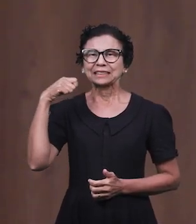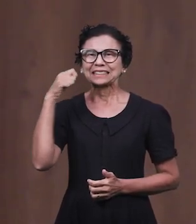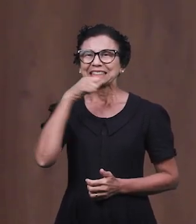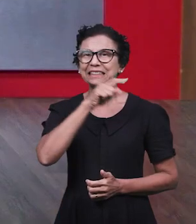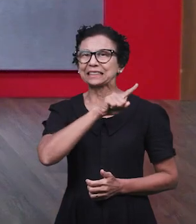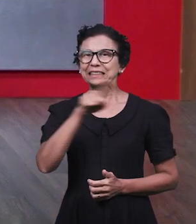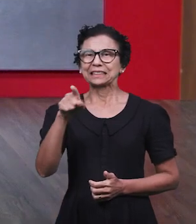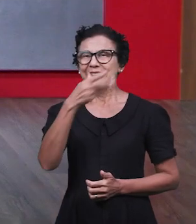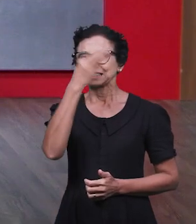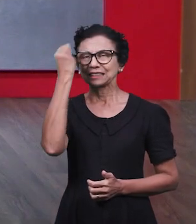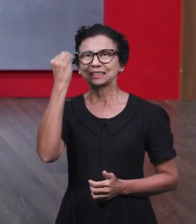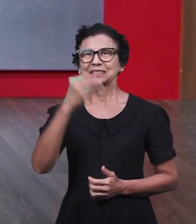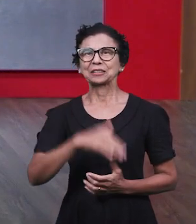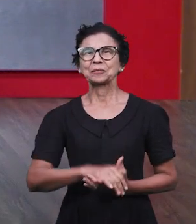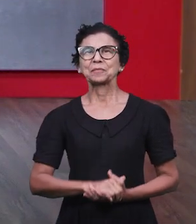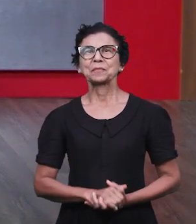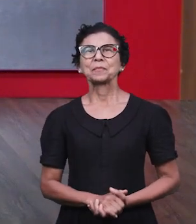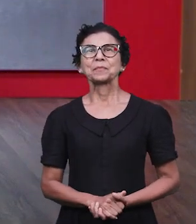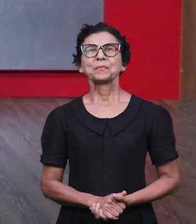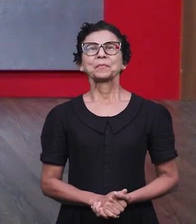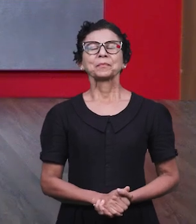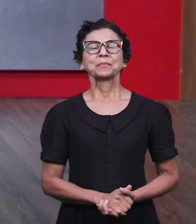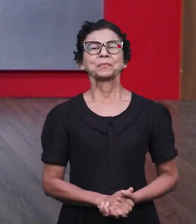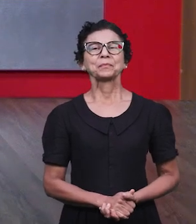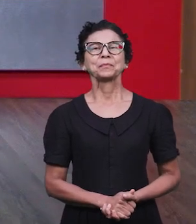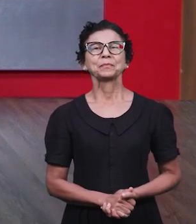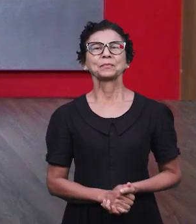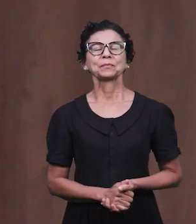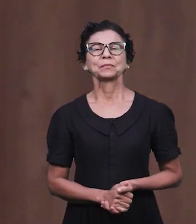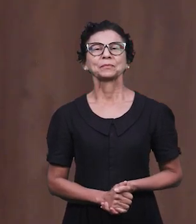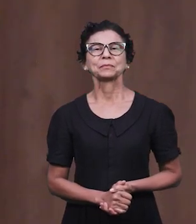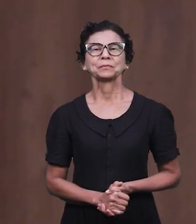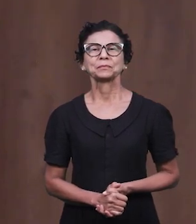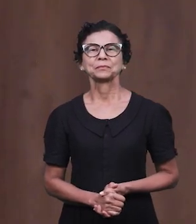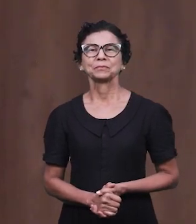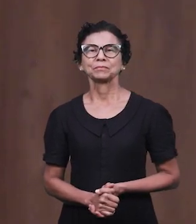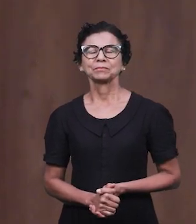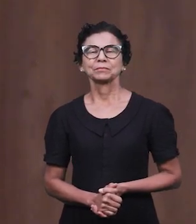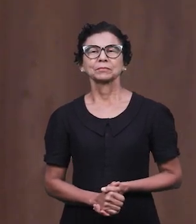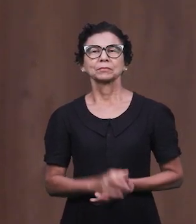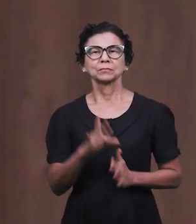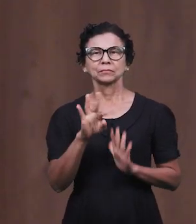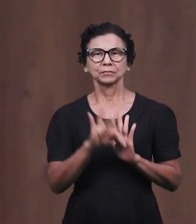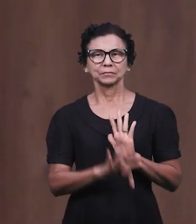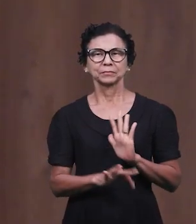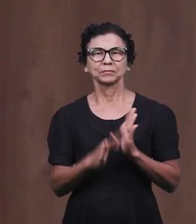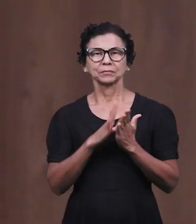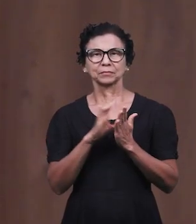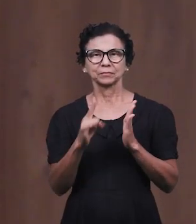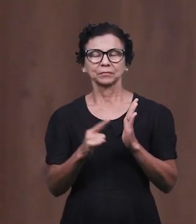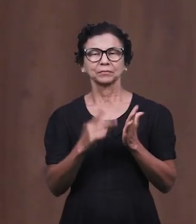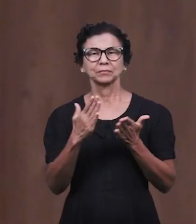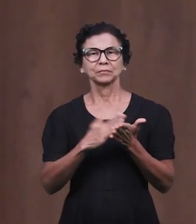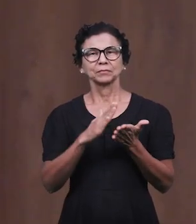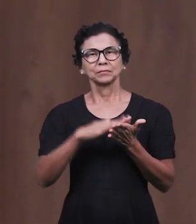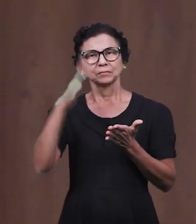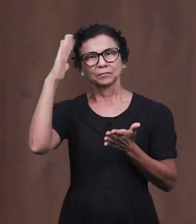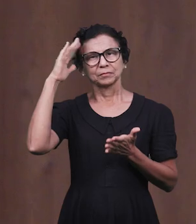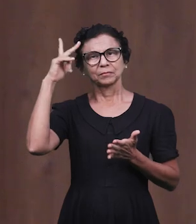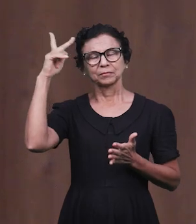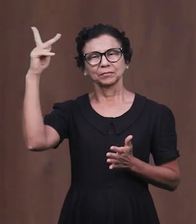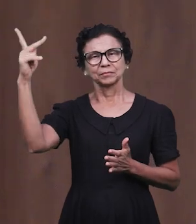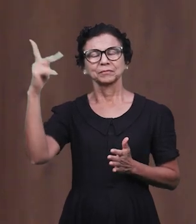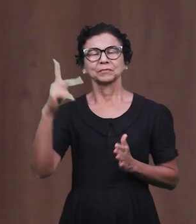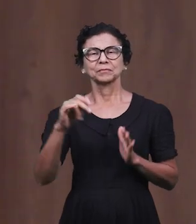dentes. Isso. Também. E para finalizarmos, eu vou deixar um texto aqui, um texto bíblico, que fala lá